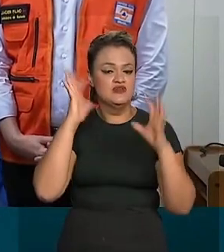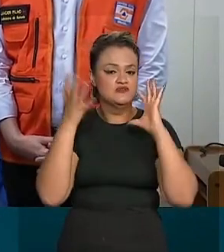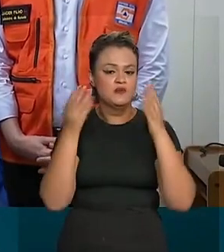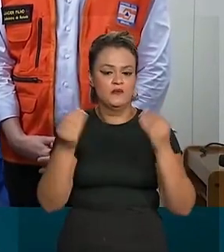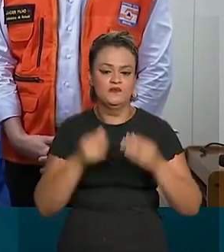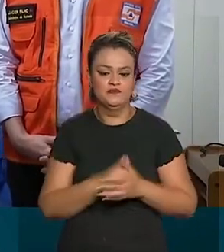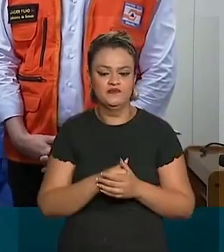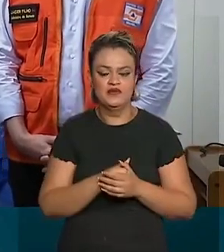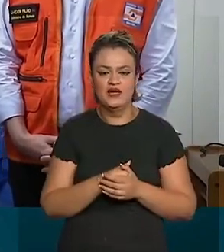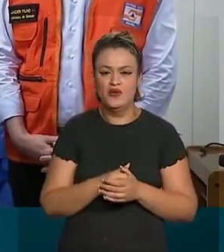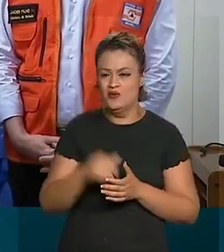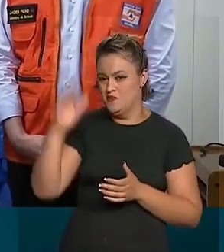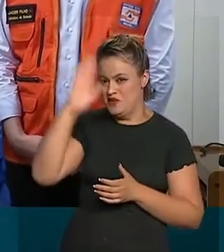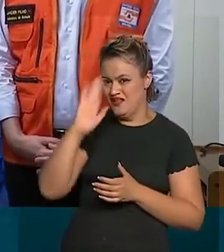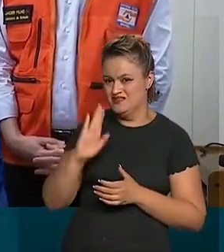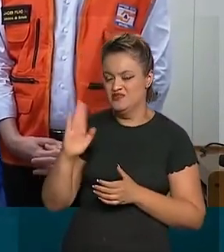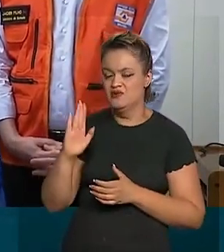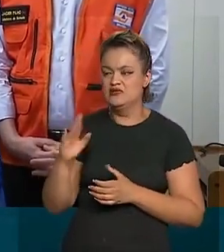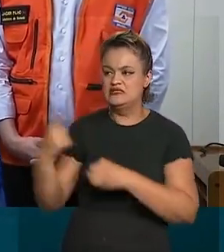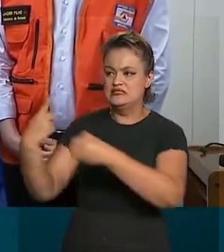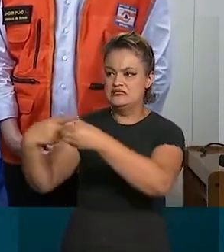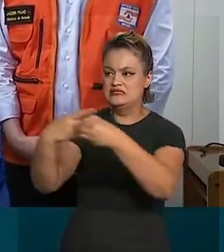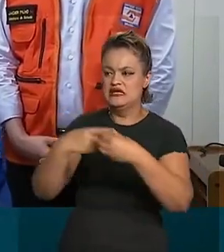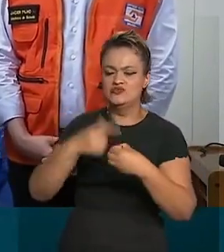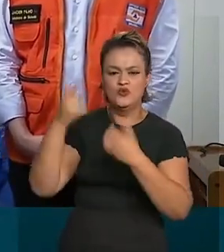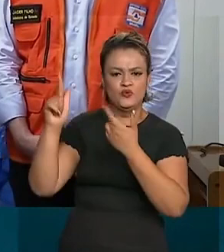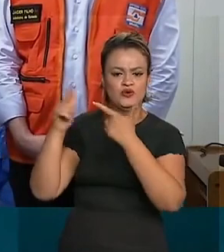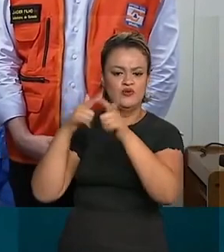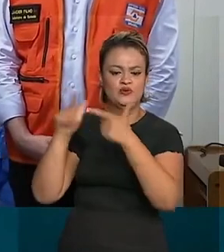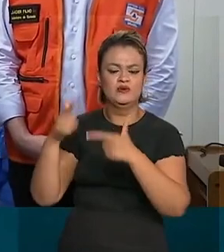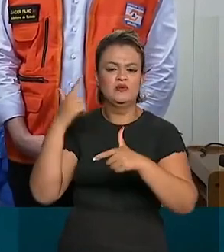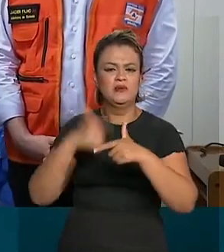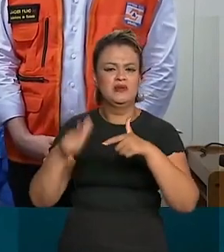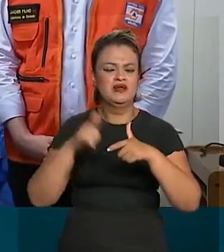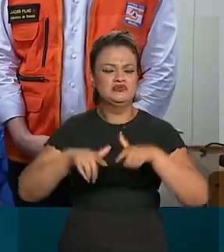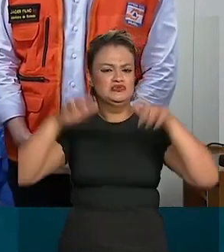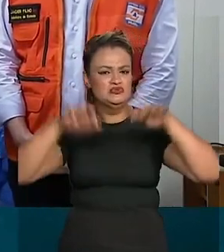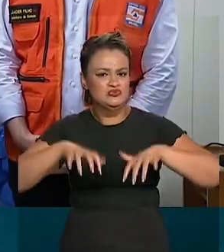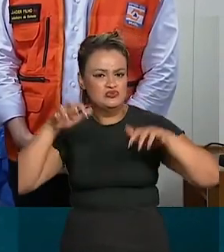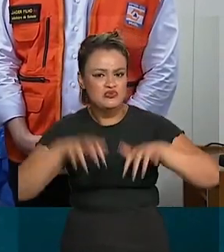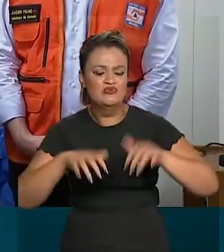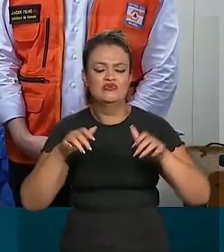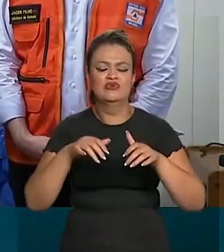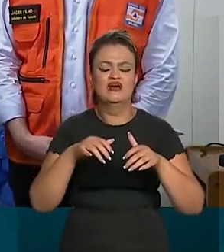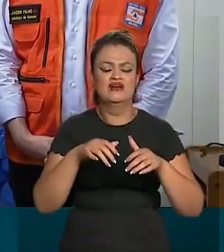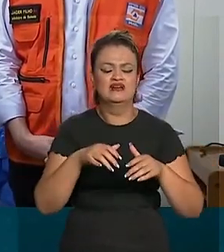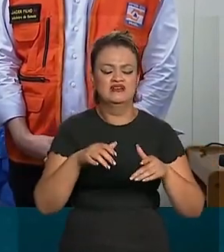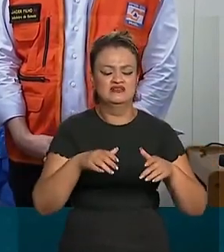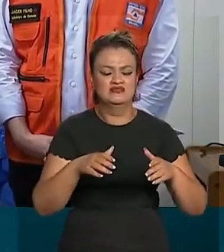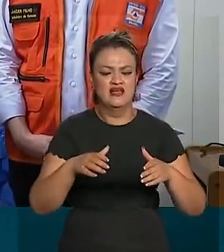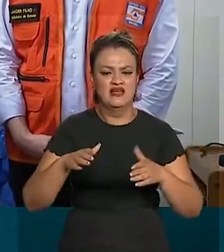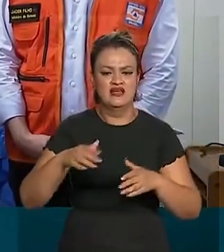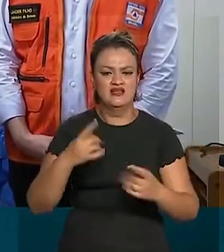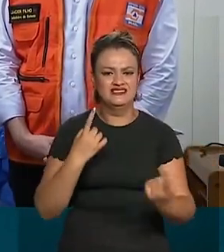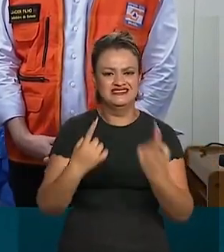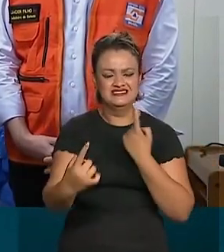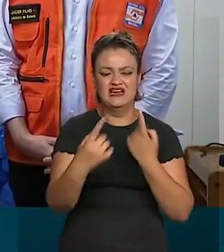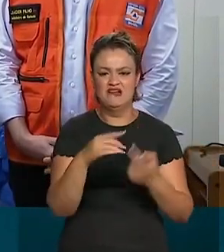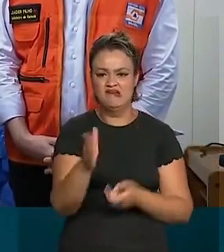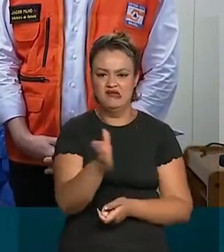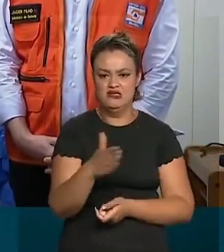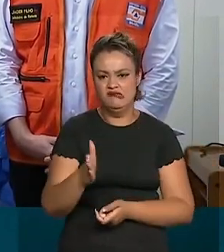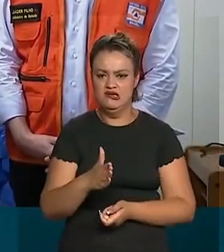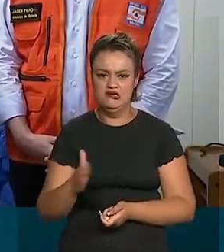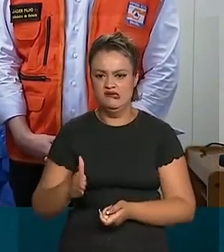Brasil tem muitas cidades que estão, sabe, com problemas de chuva, com problemas de destruição de estrada, e,